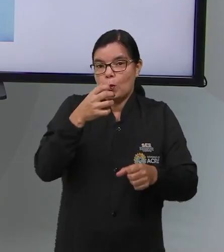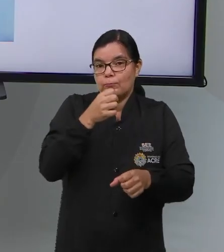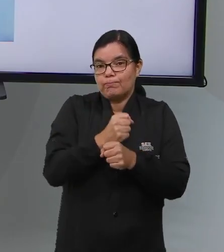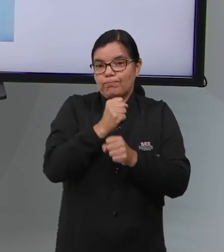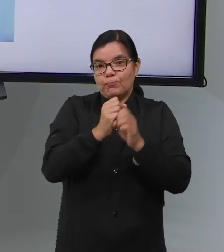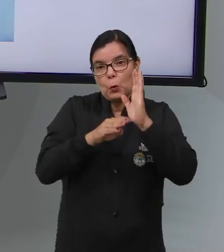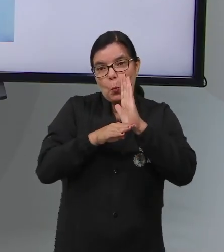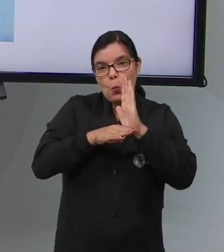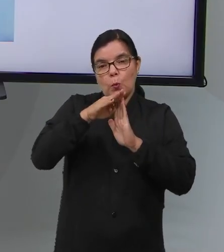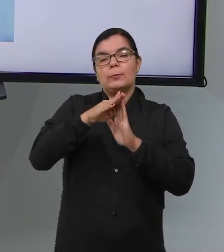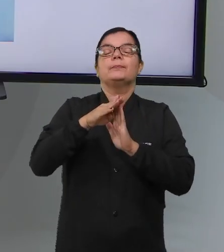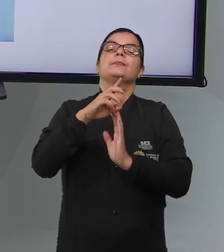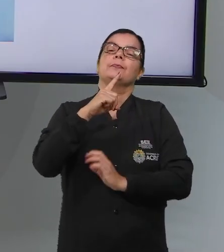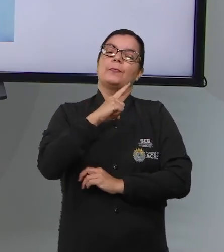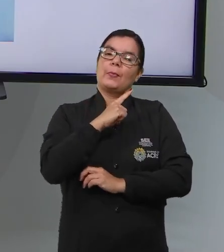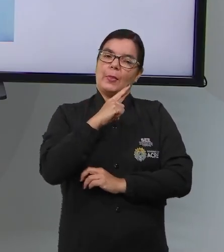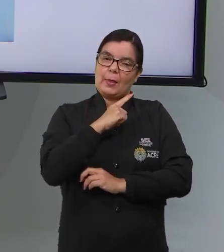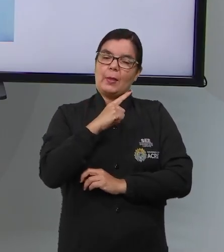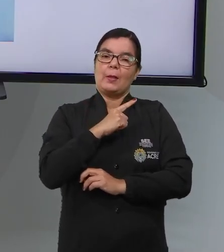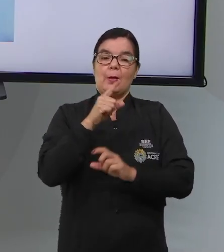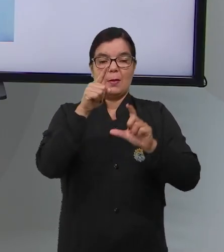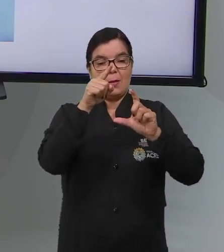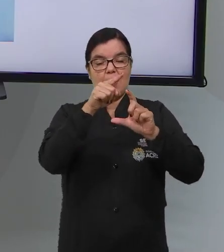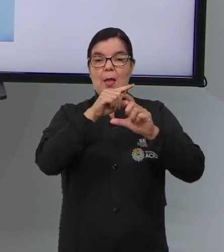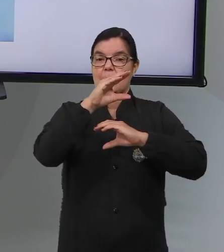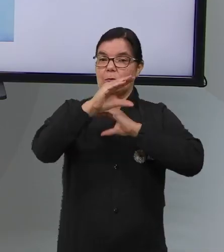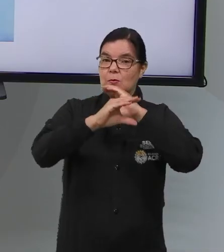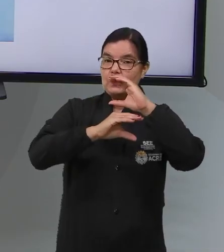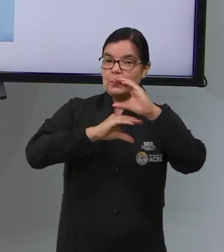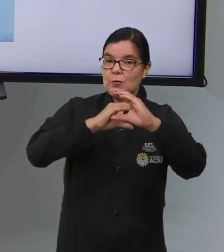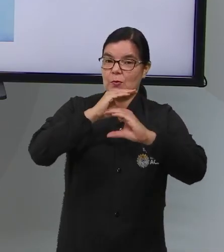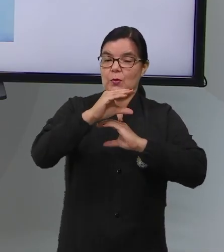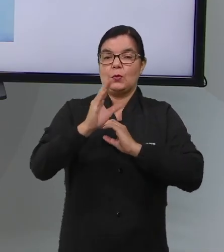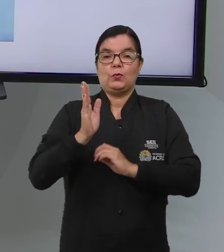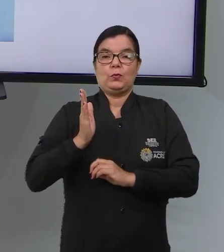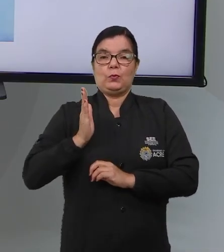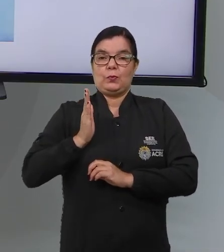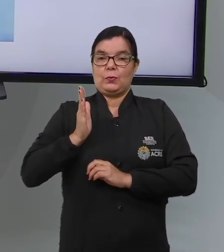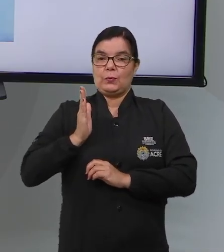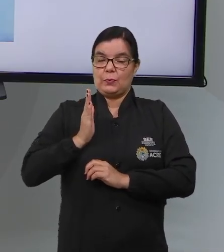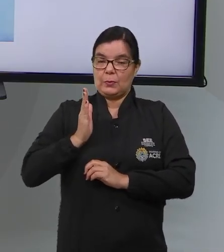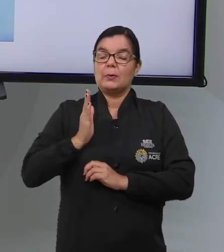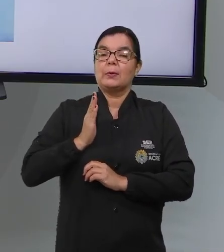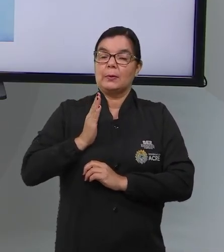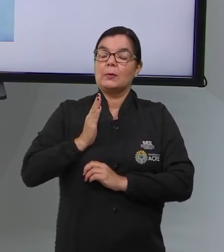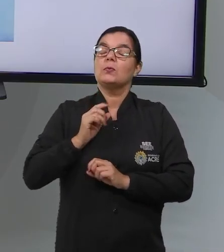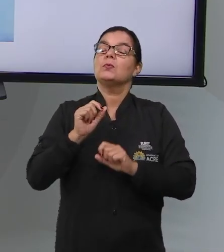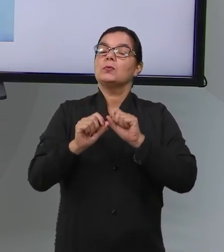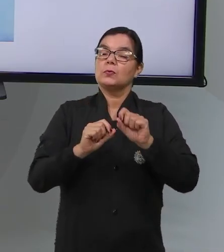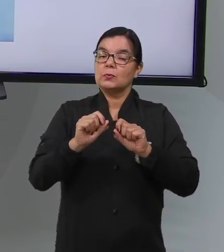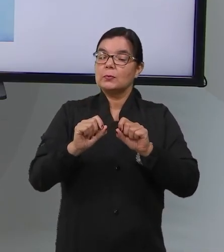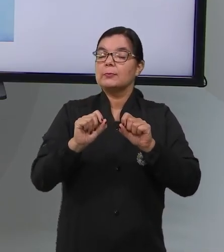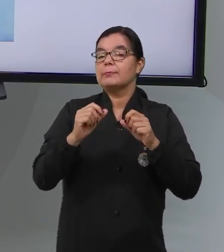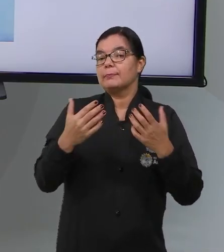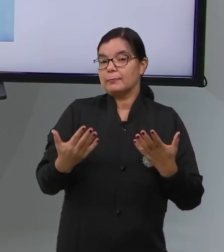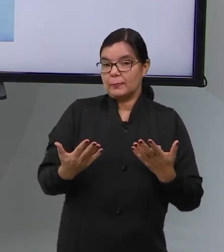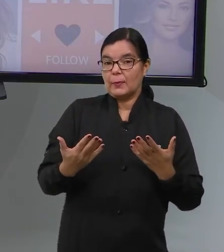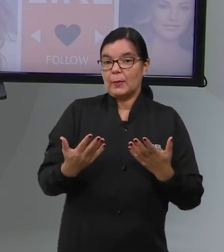sendo obtido, e esse ciclo de produção de riqueza, ele acaba, digamos